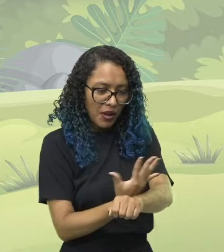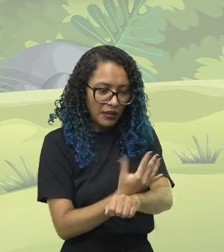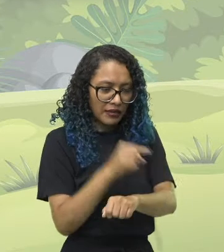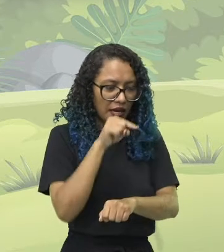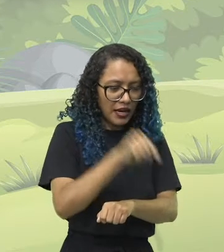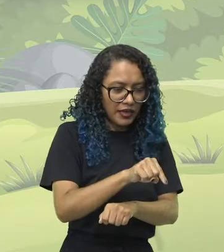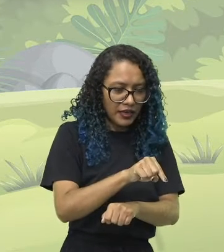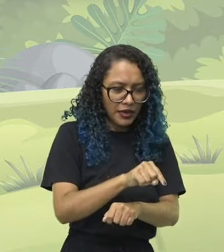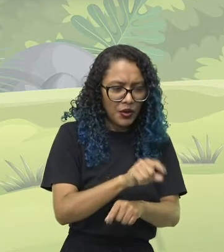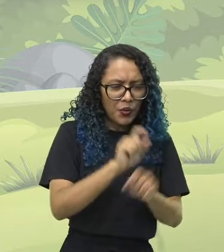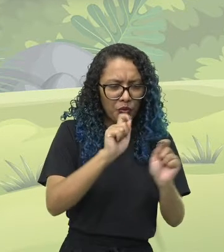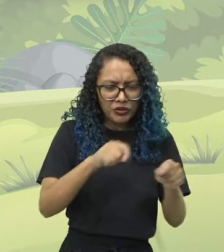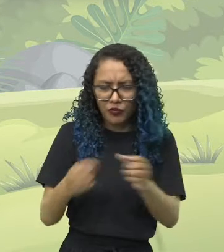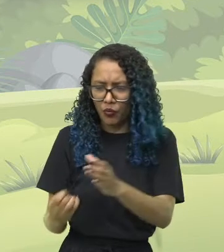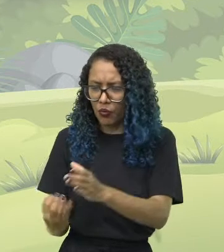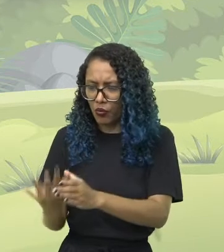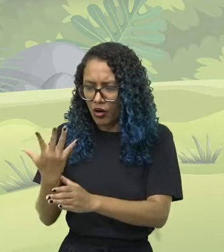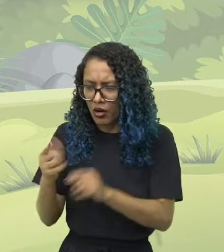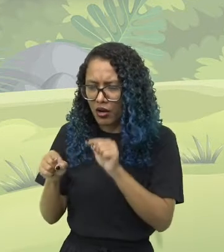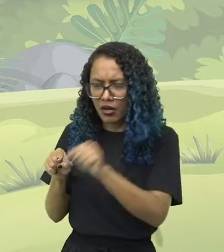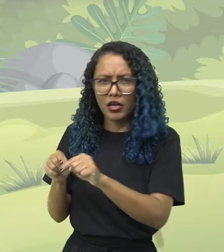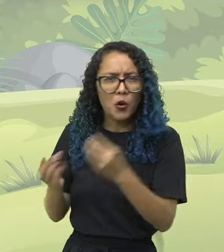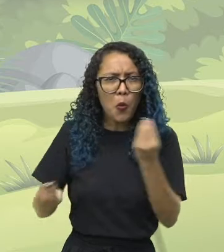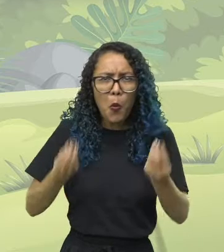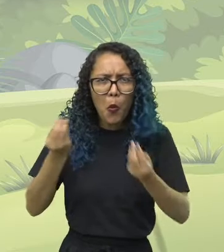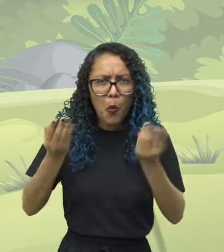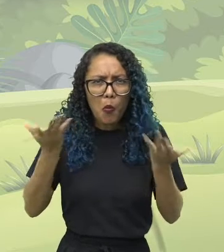quintal de repente aparecer do outro lado?